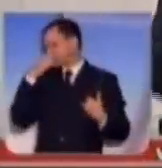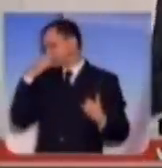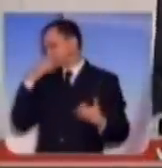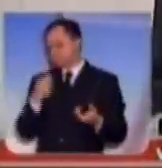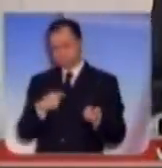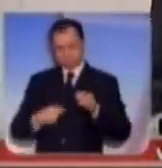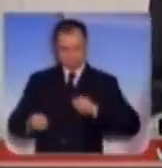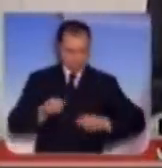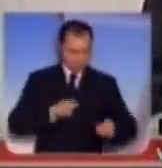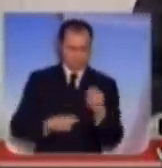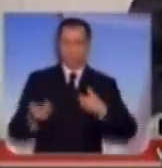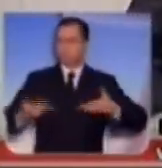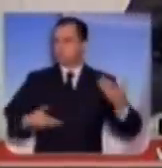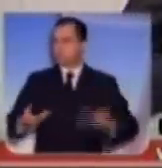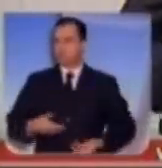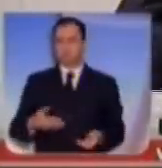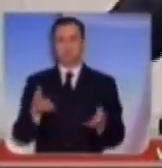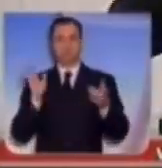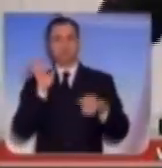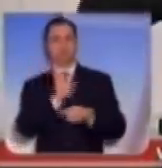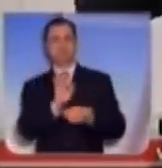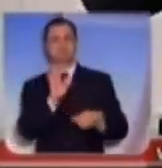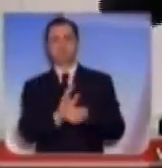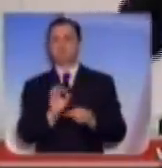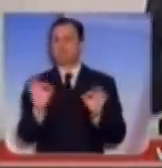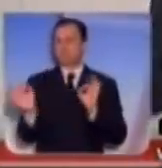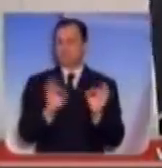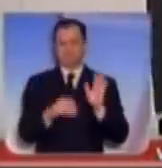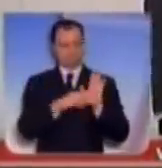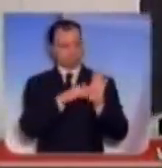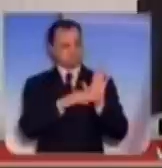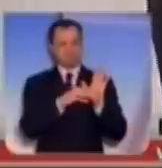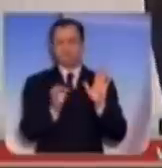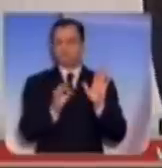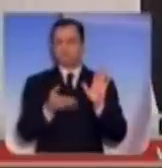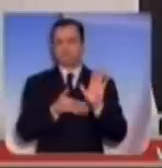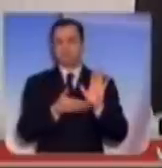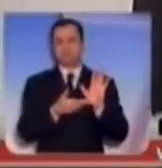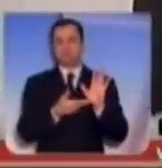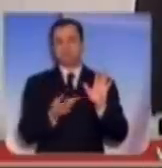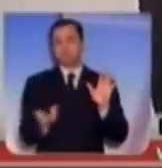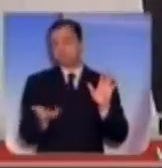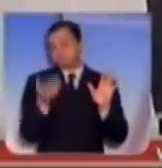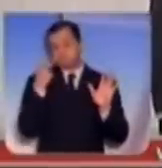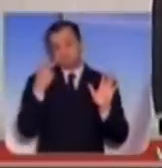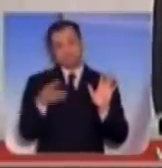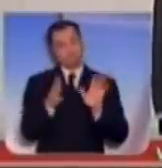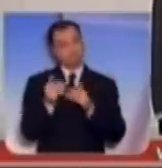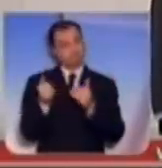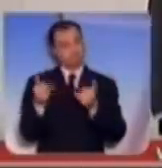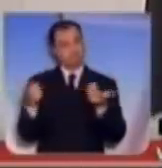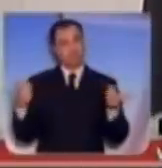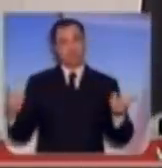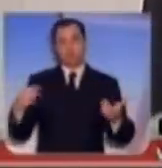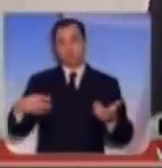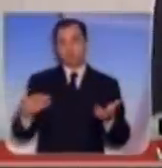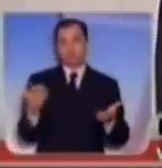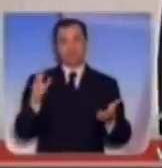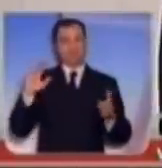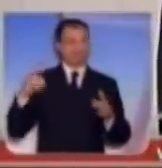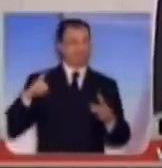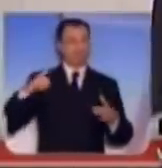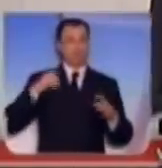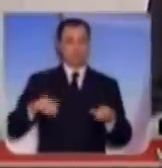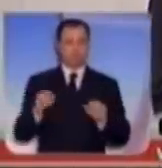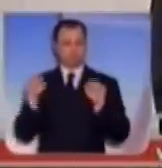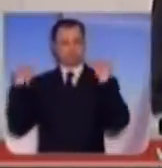não negociou com os servidores, não atendeu um único item da pauta de reivindicações, e houve